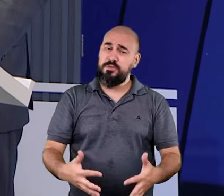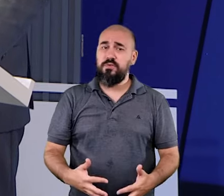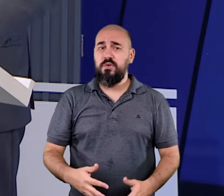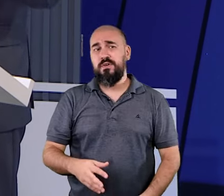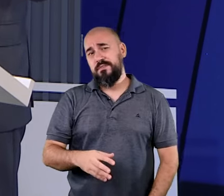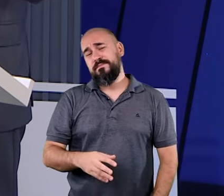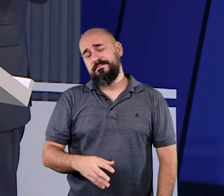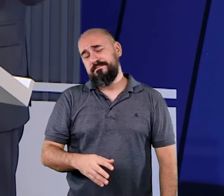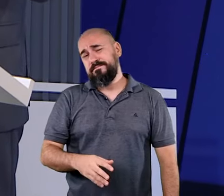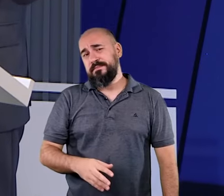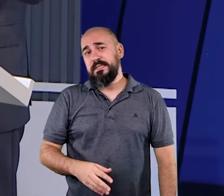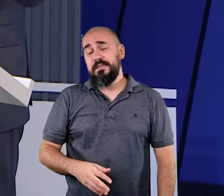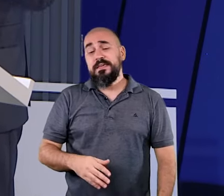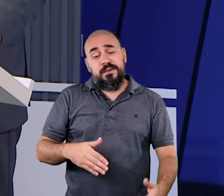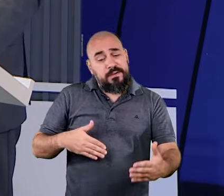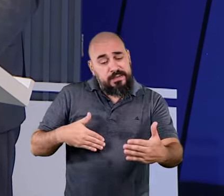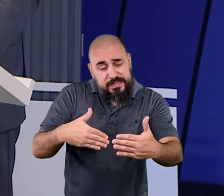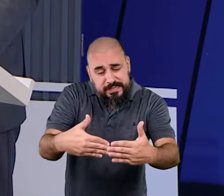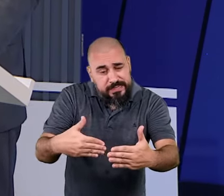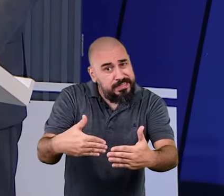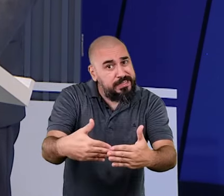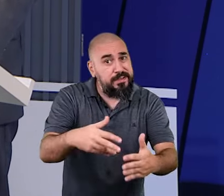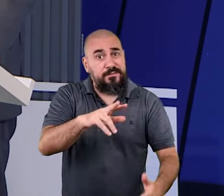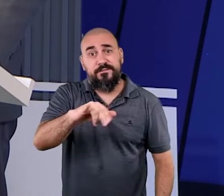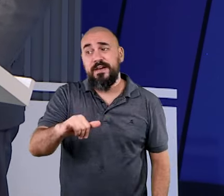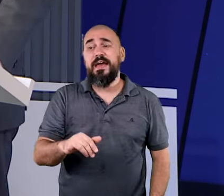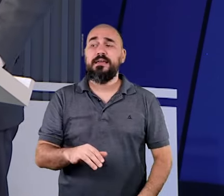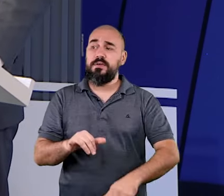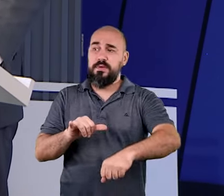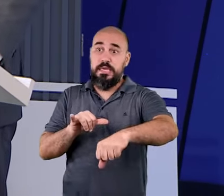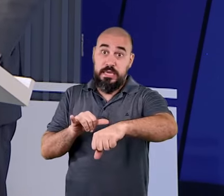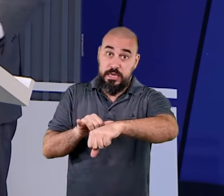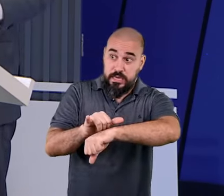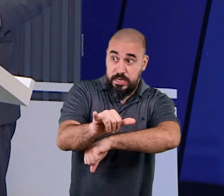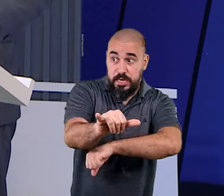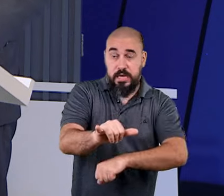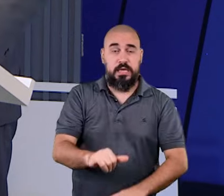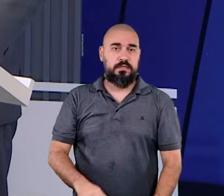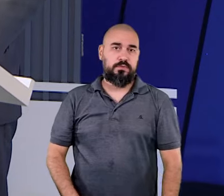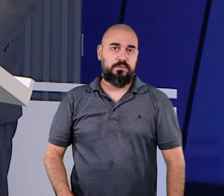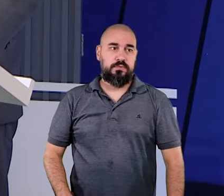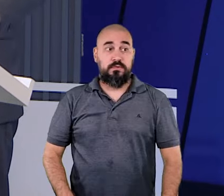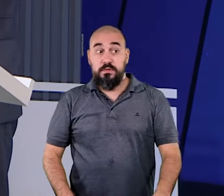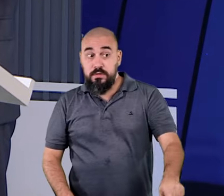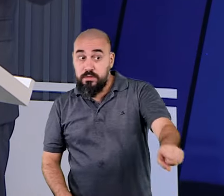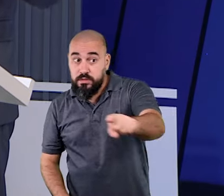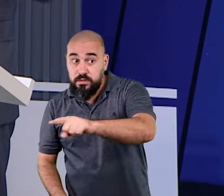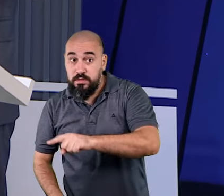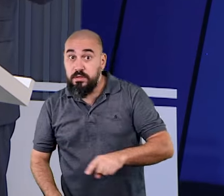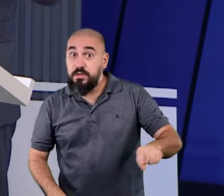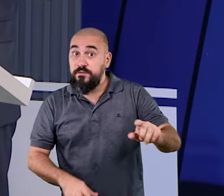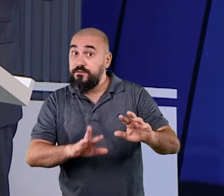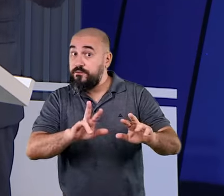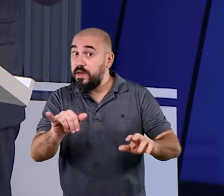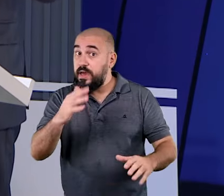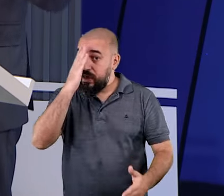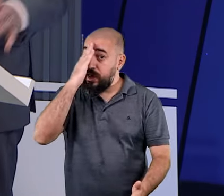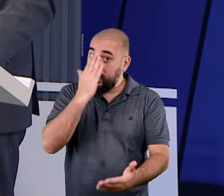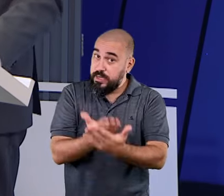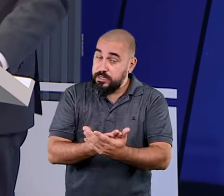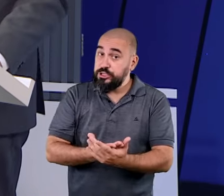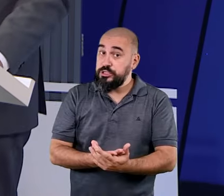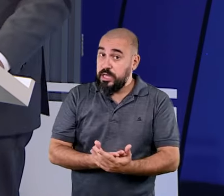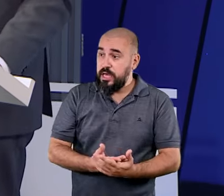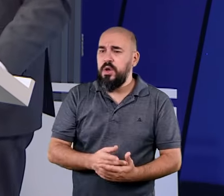surgir, nos momentos finais da história, o grande engano, que vai levar algumas pessoas a acreditarem naquilo que não